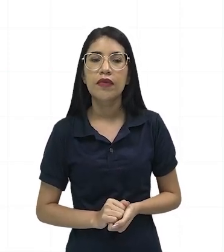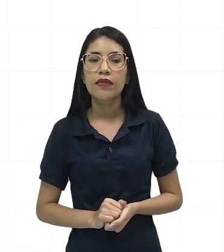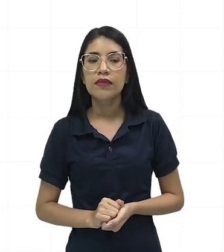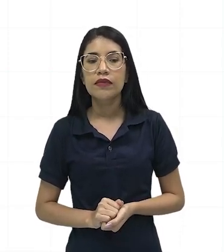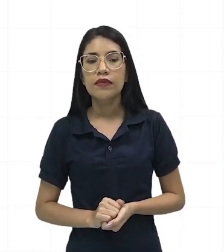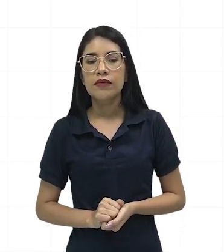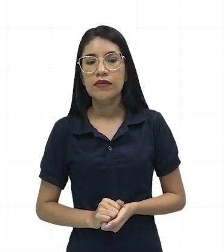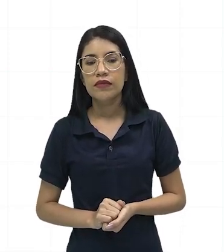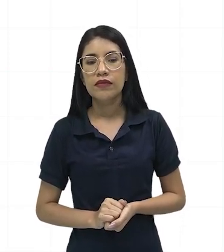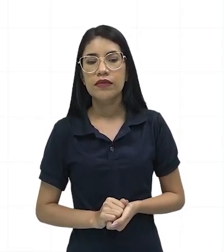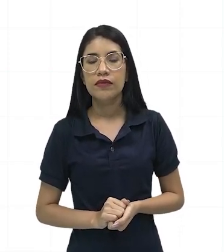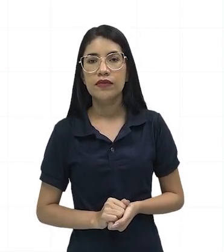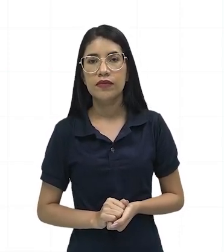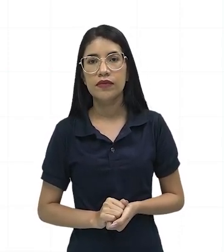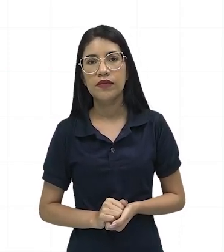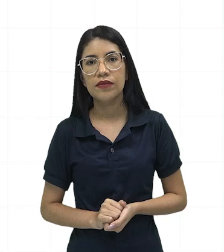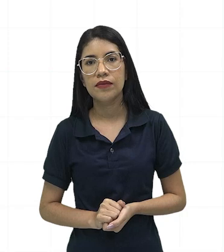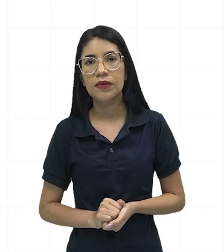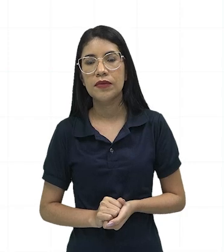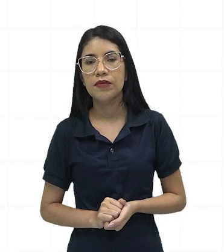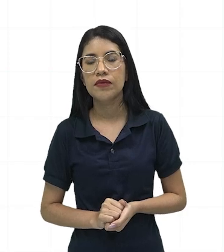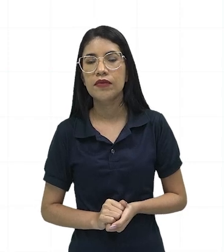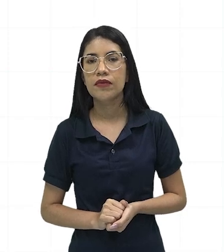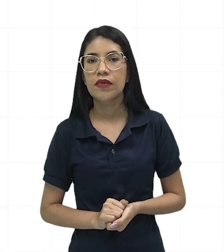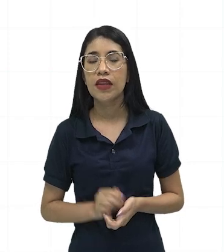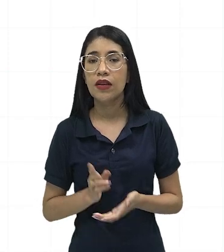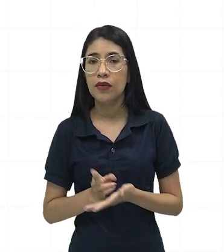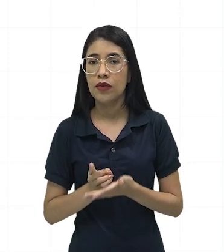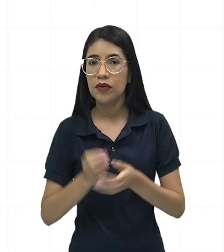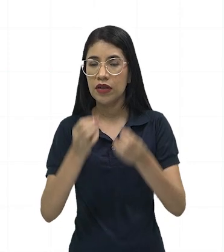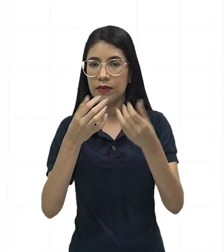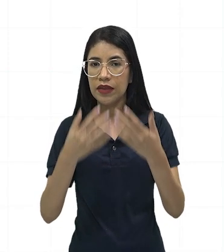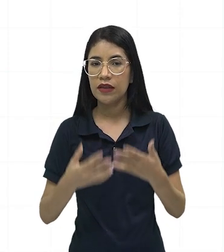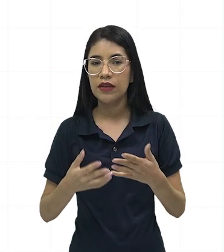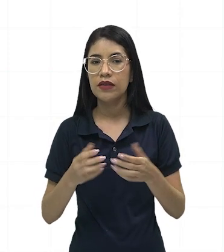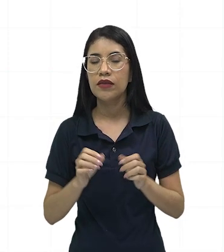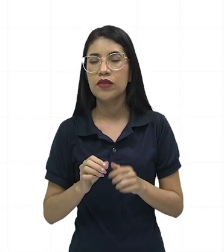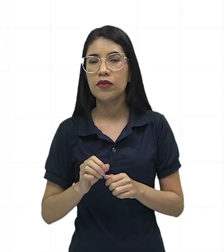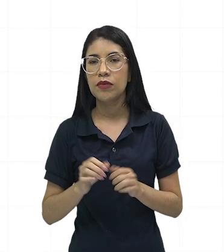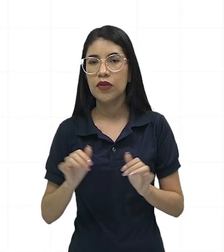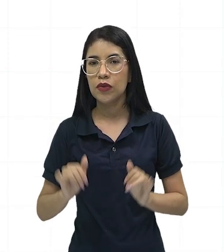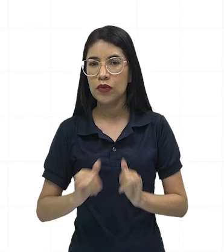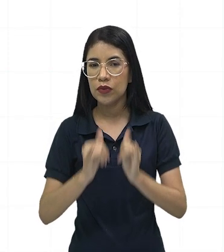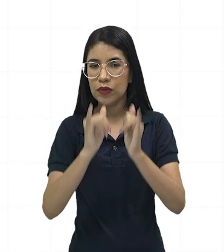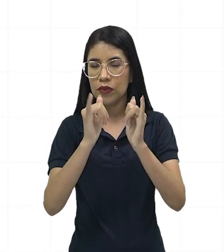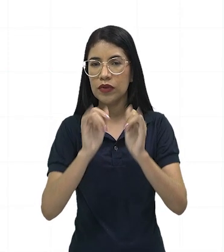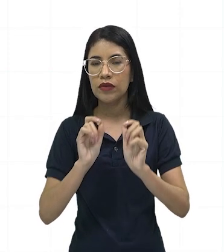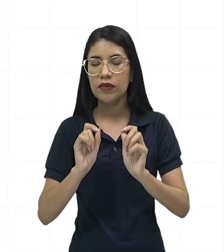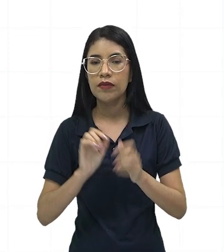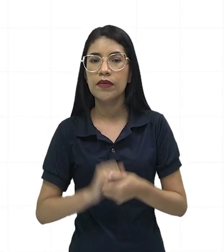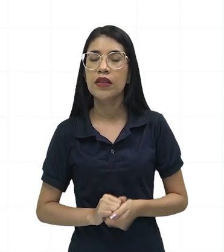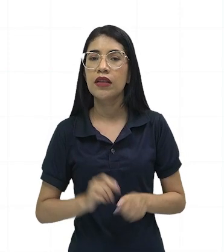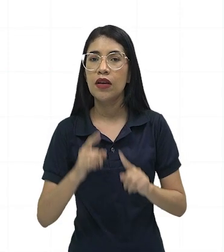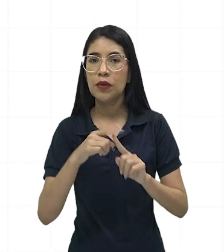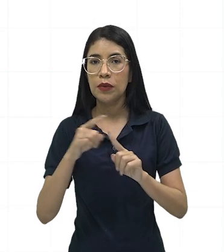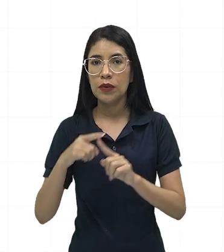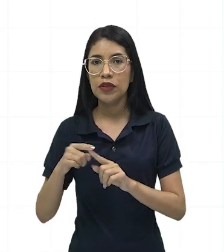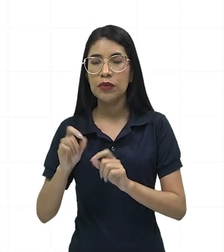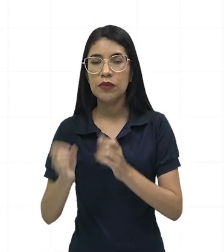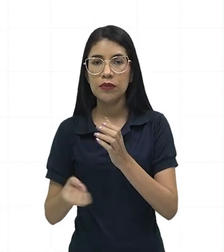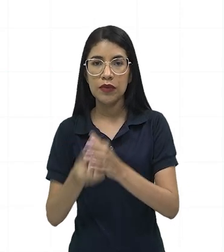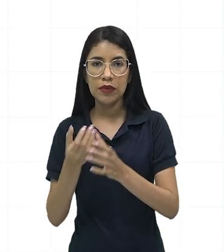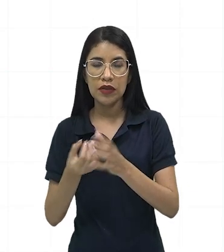certo? E vamos continuar falando aí sobre as usinas hidrelétricas, né? Que é uma forma de produção